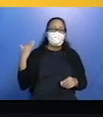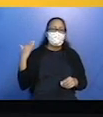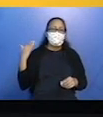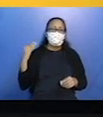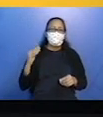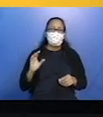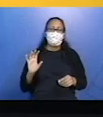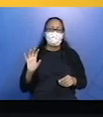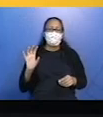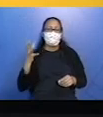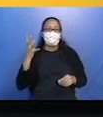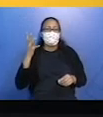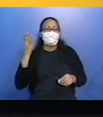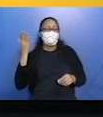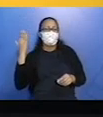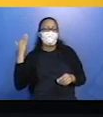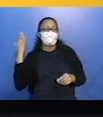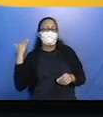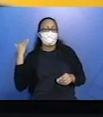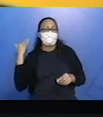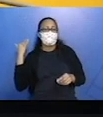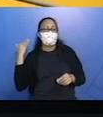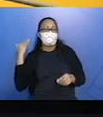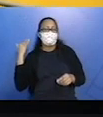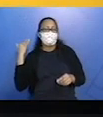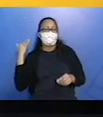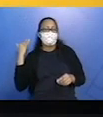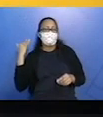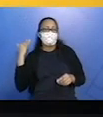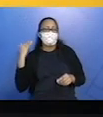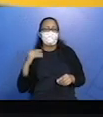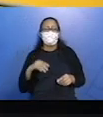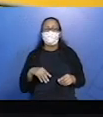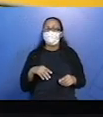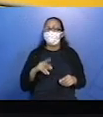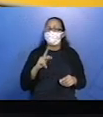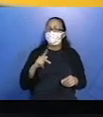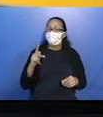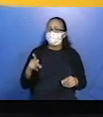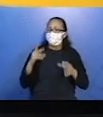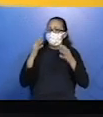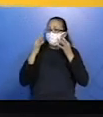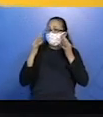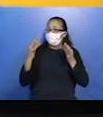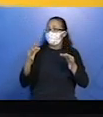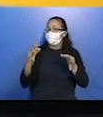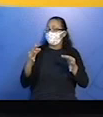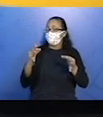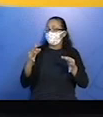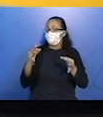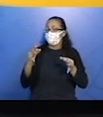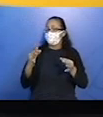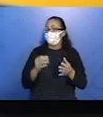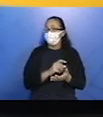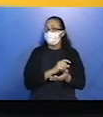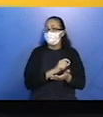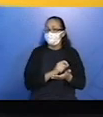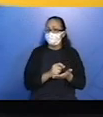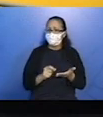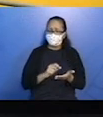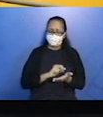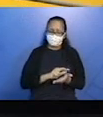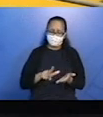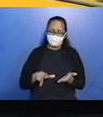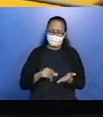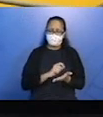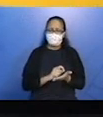o... Cuidado, porque da outra vez eu chamei atenção e muitas reescritas, em muitas